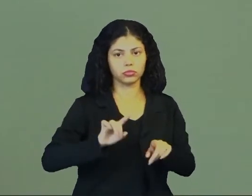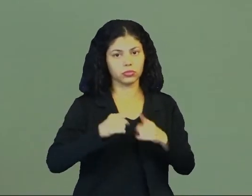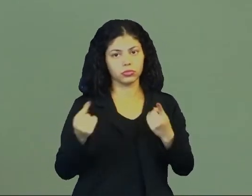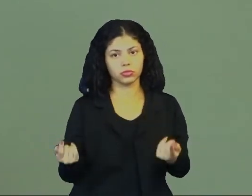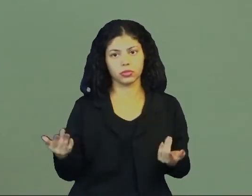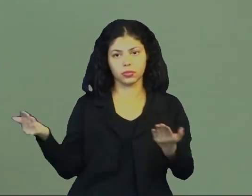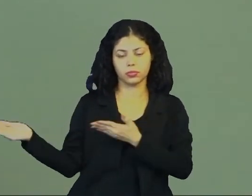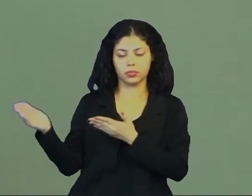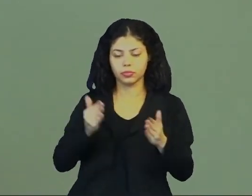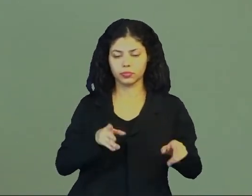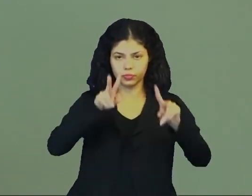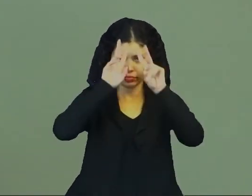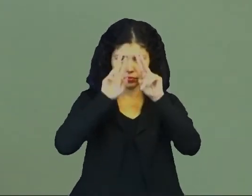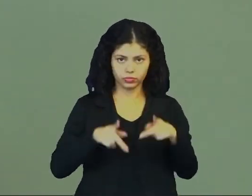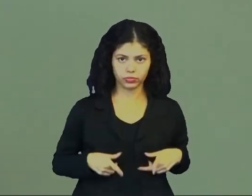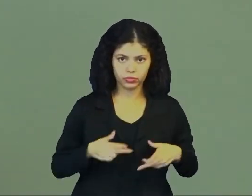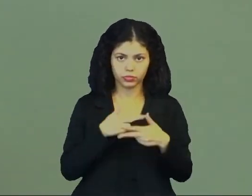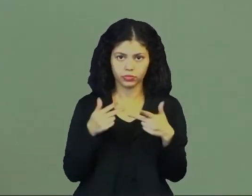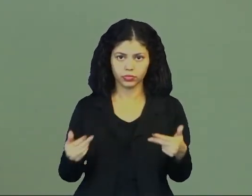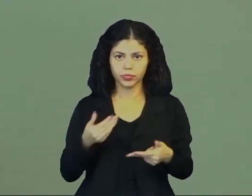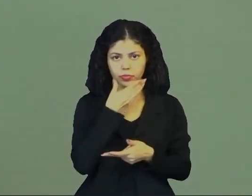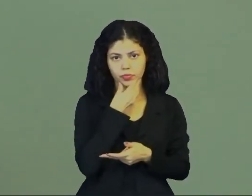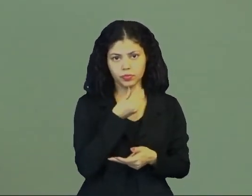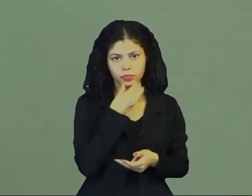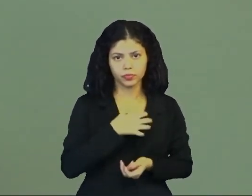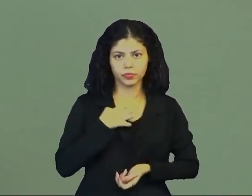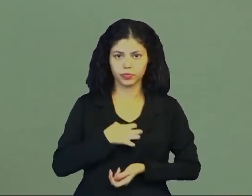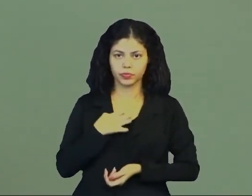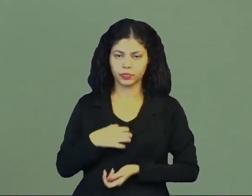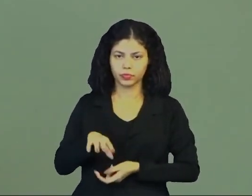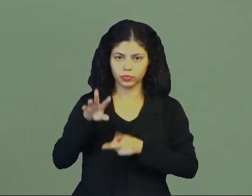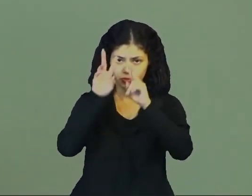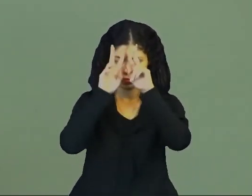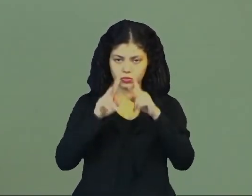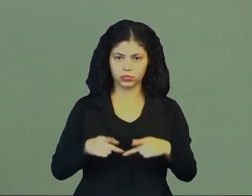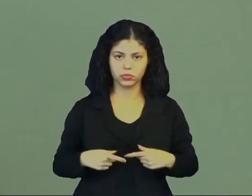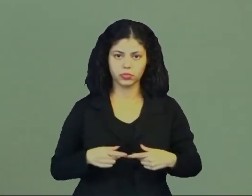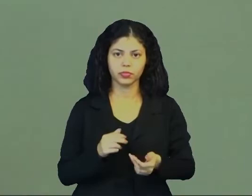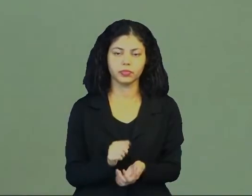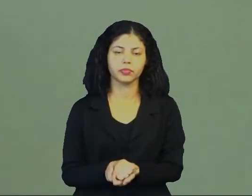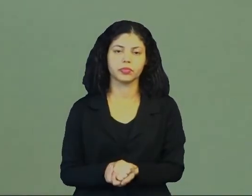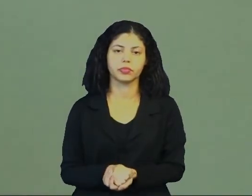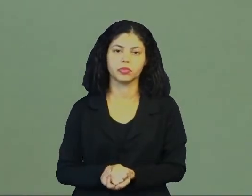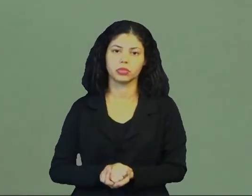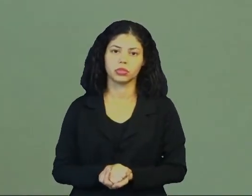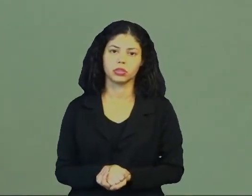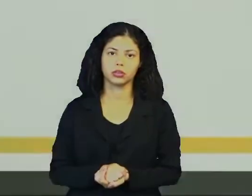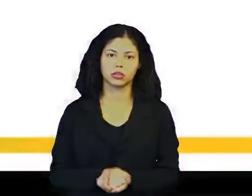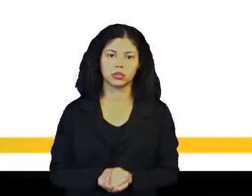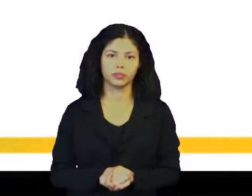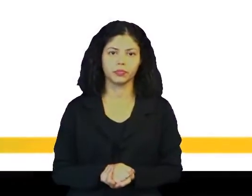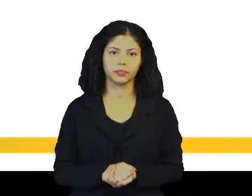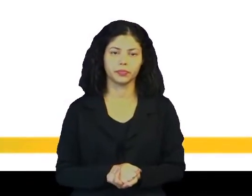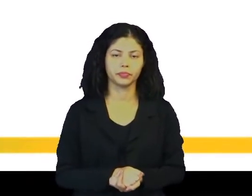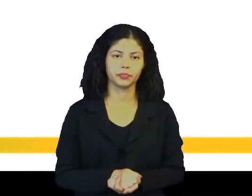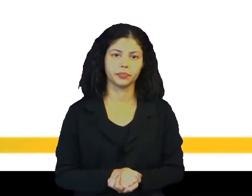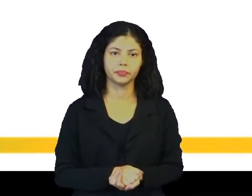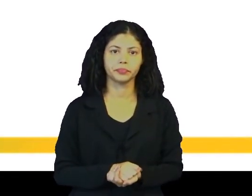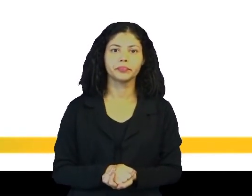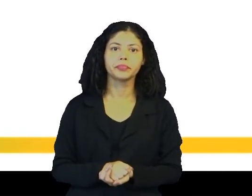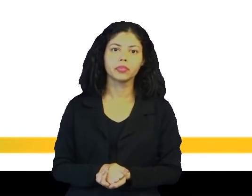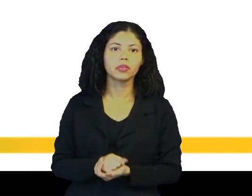humano, para as coisas do homem, para as sensações do homem, e vice, né? E versa,